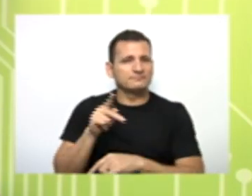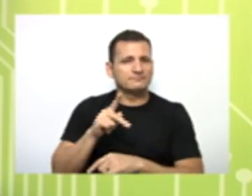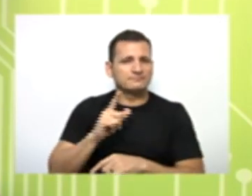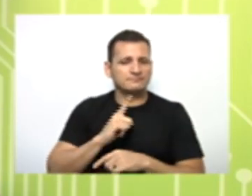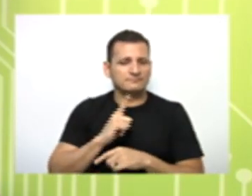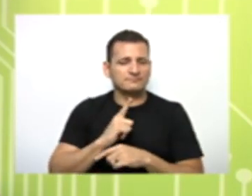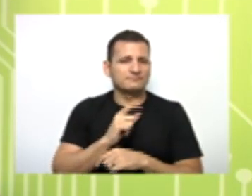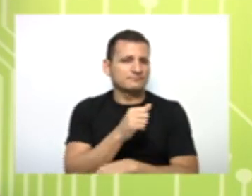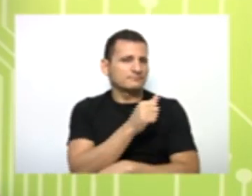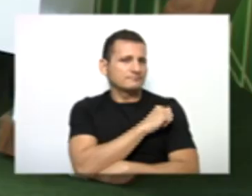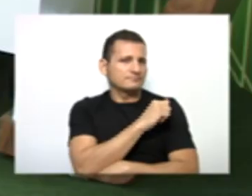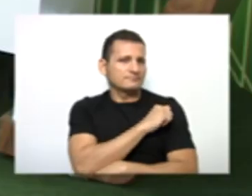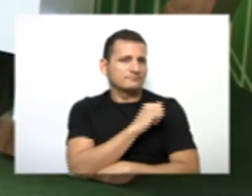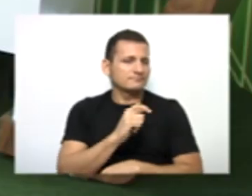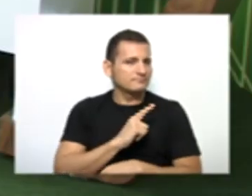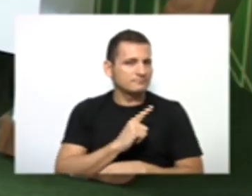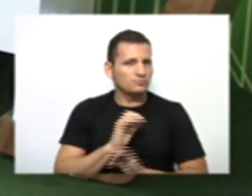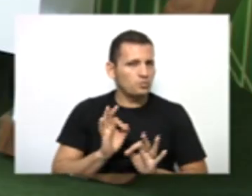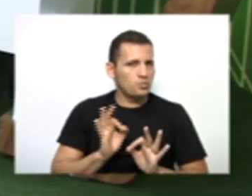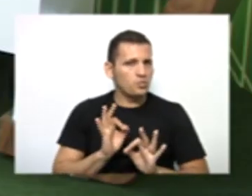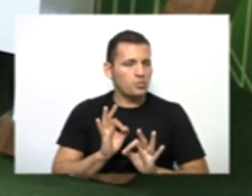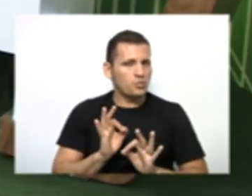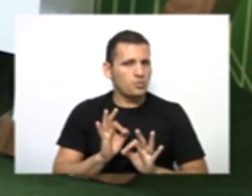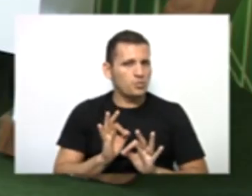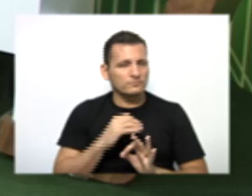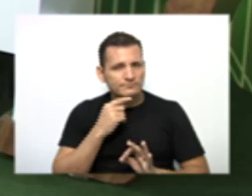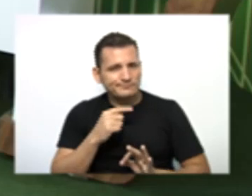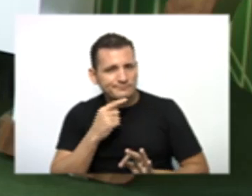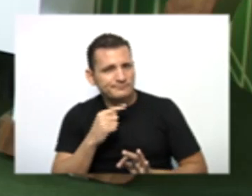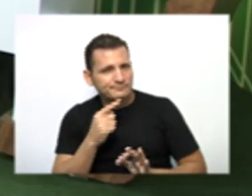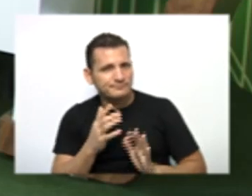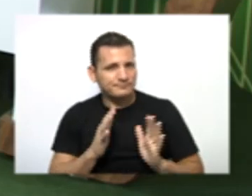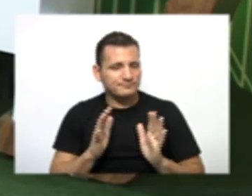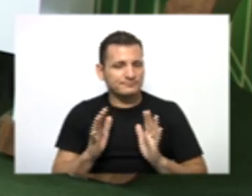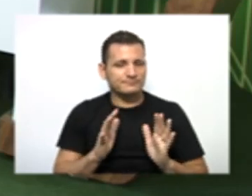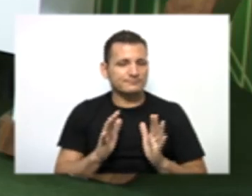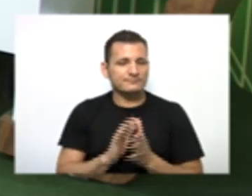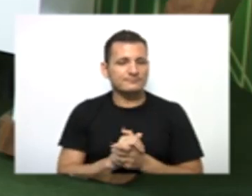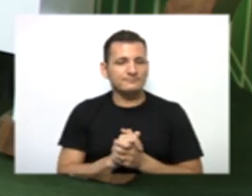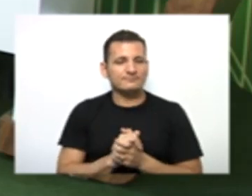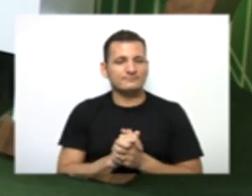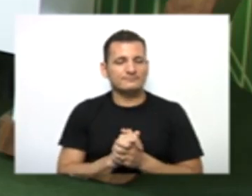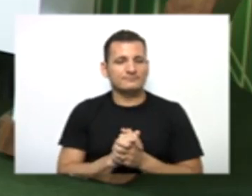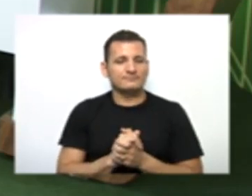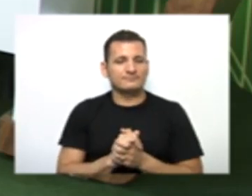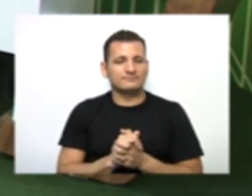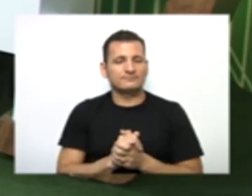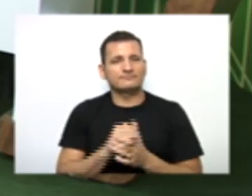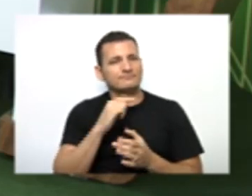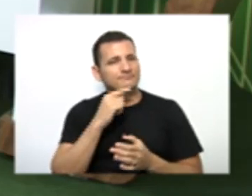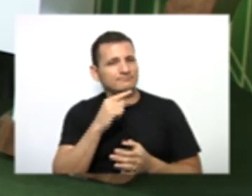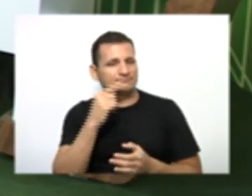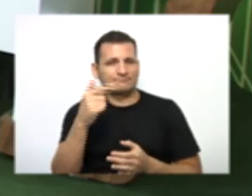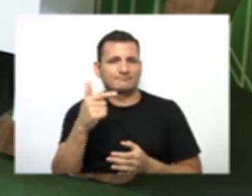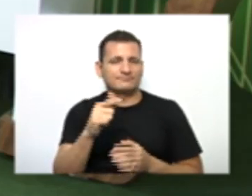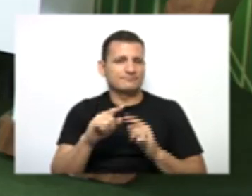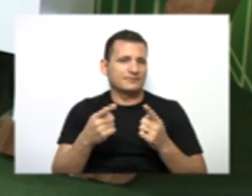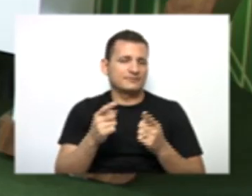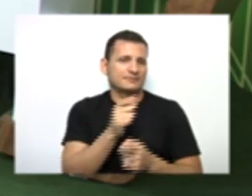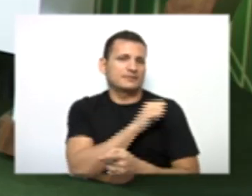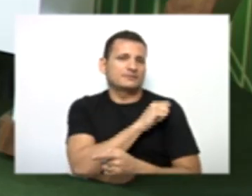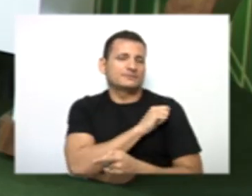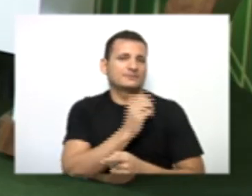colocação aí, professor? Alguma contribuição no chat? Alguma dúvida que alguém ficou? Dúvida não tem, professor, mas eles querem saber